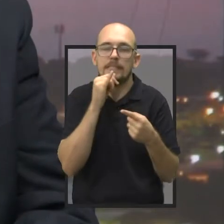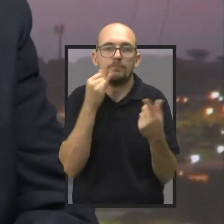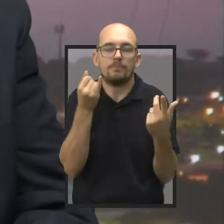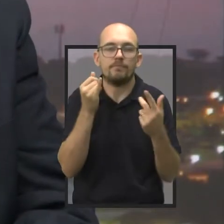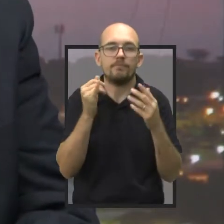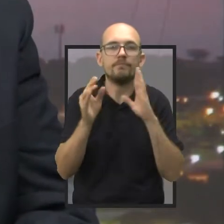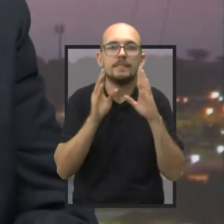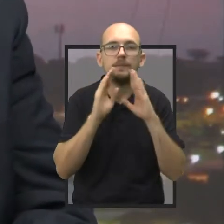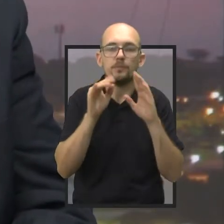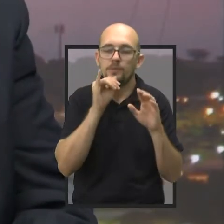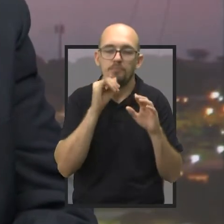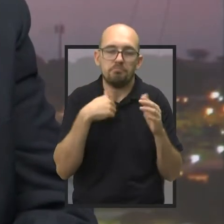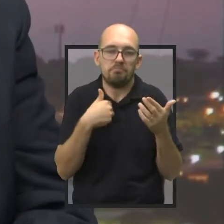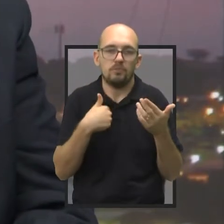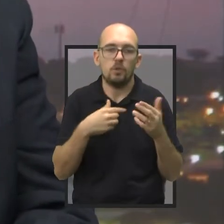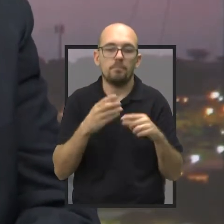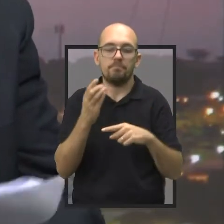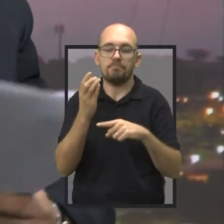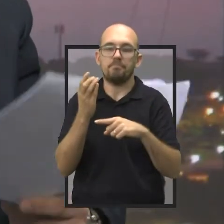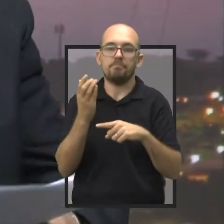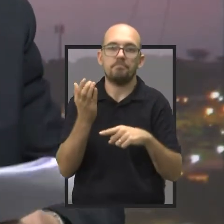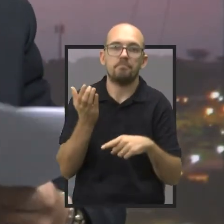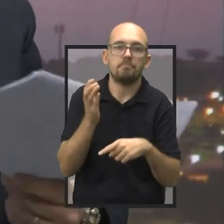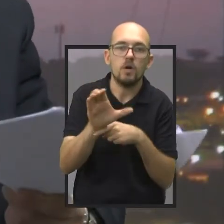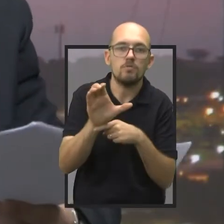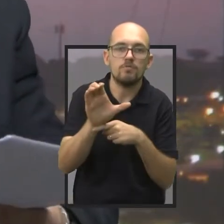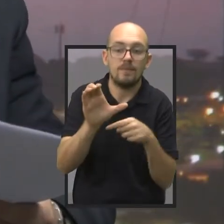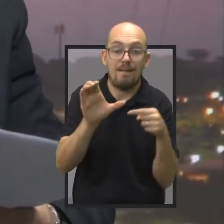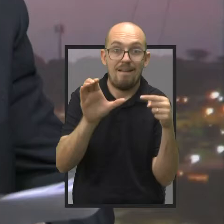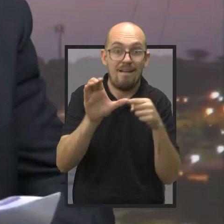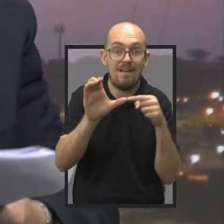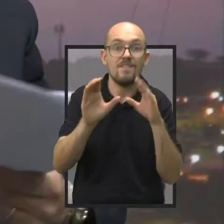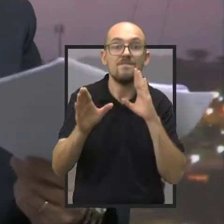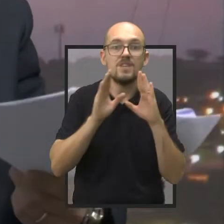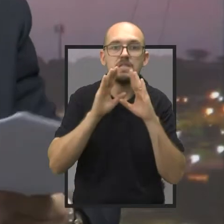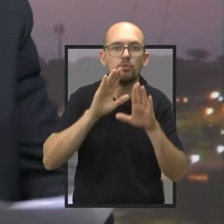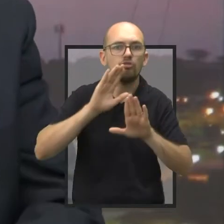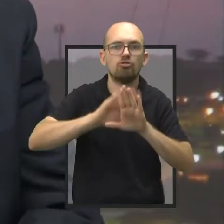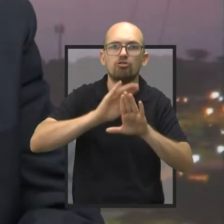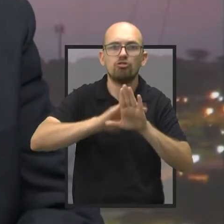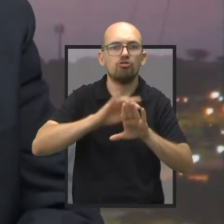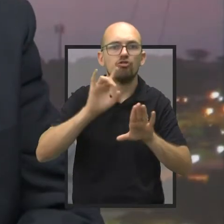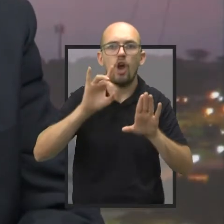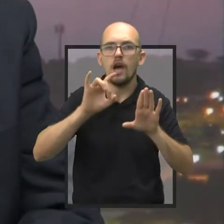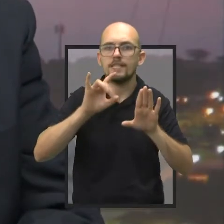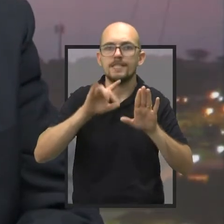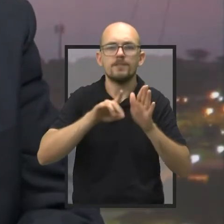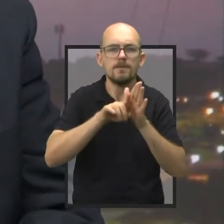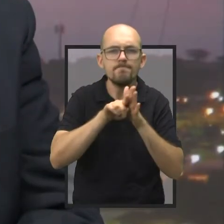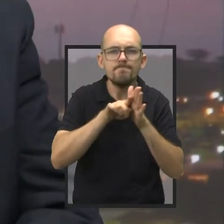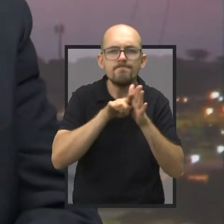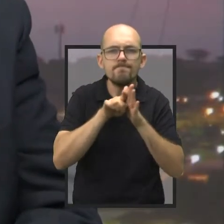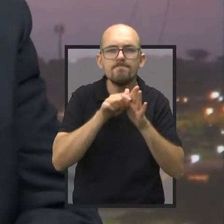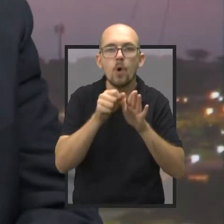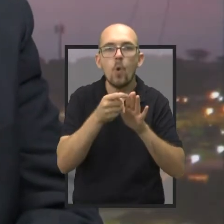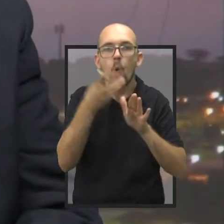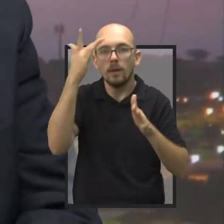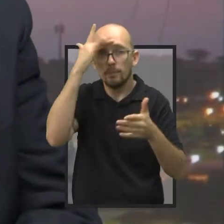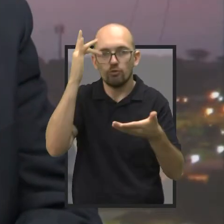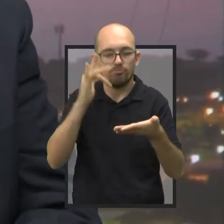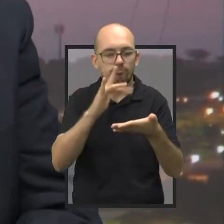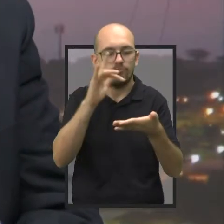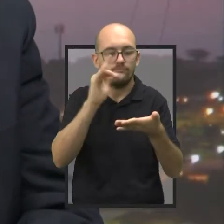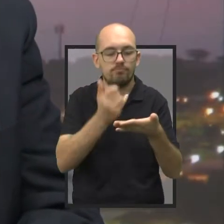mídia social, você faz uma consulta e a inteligência artificial já vem, né, muitas empresas já utilizam-se